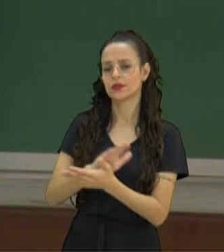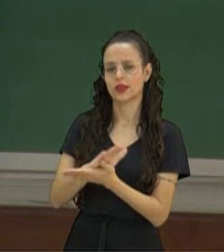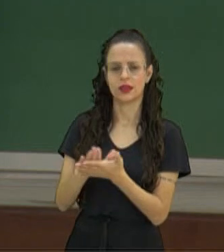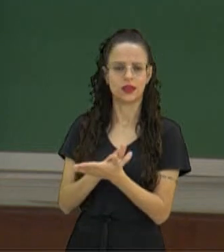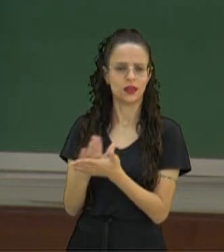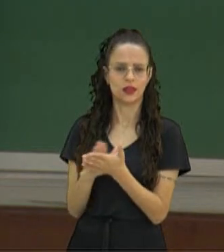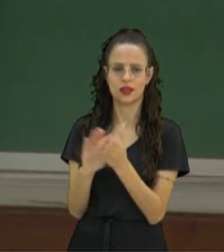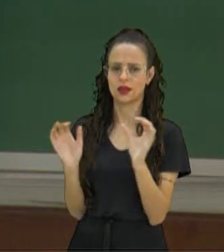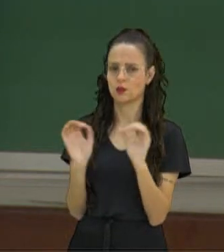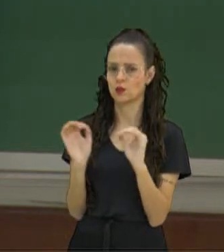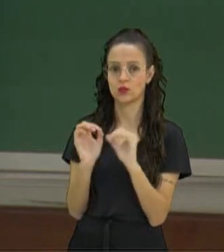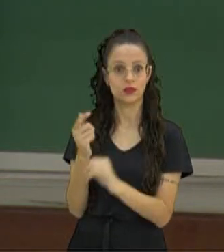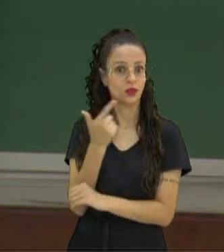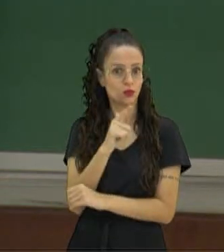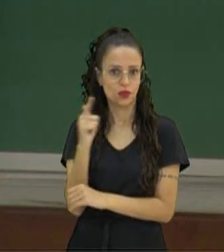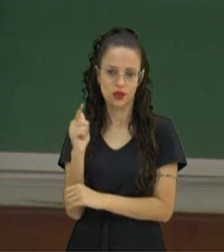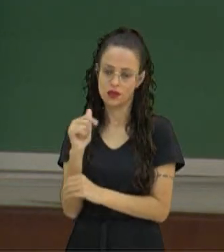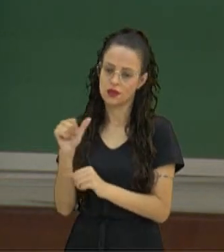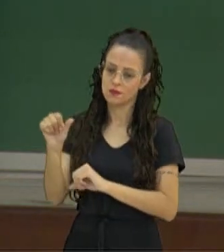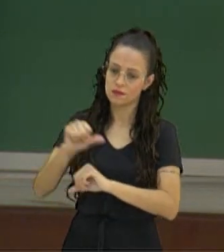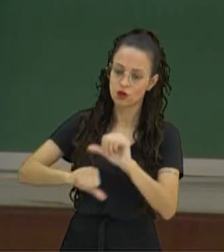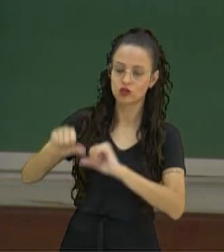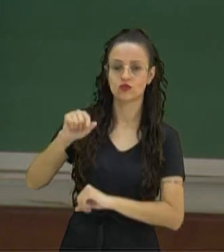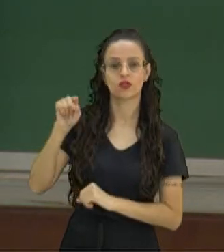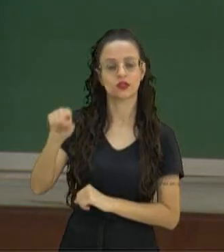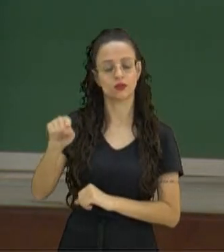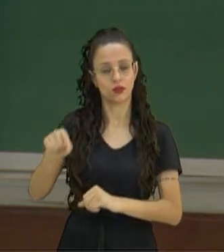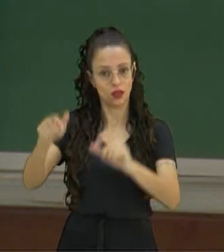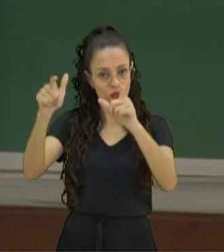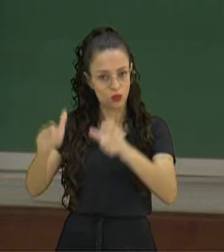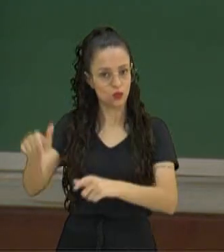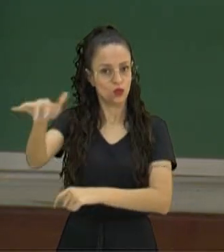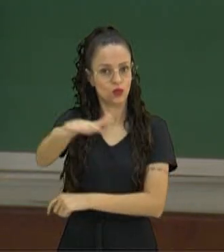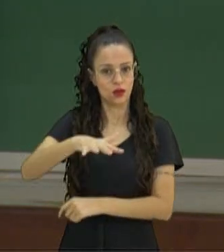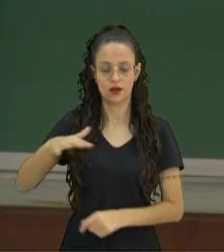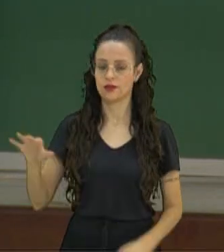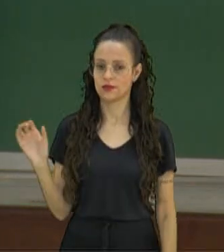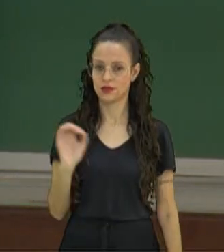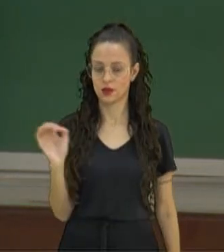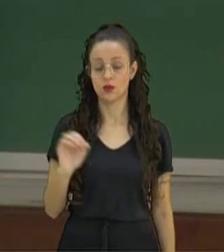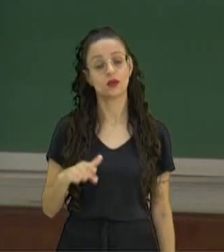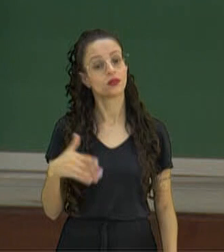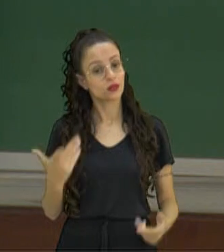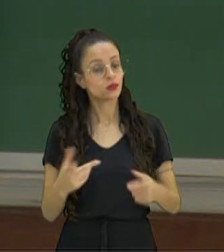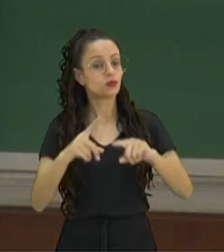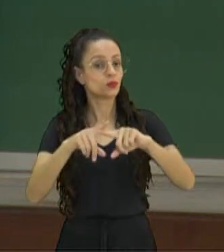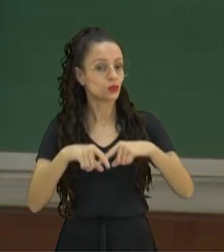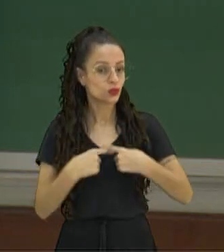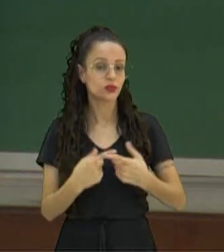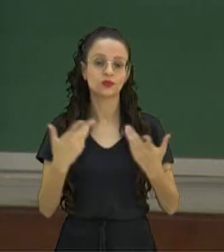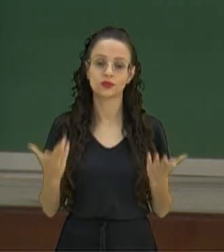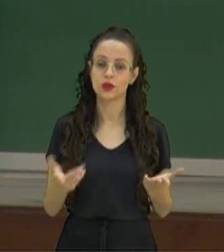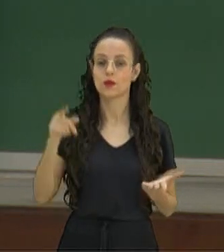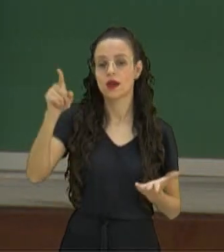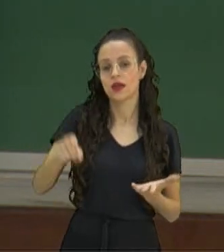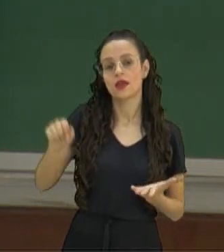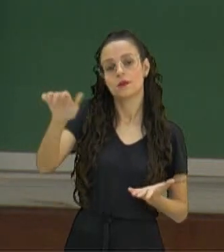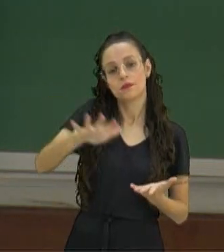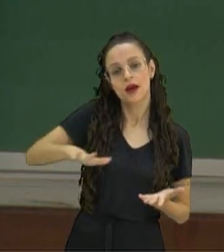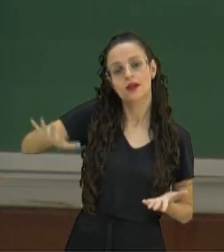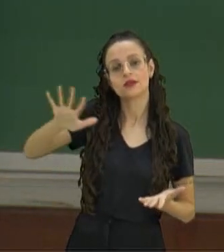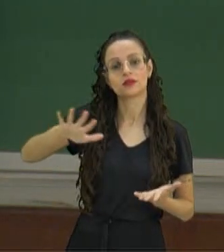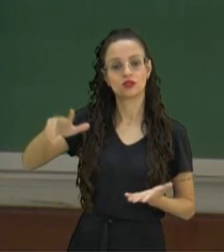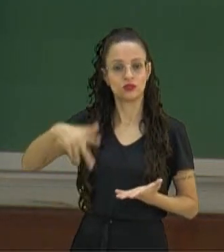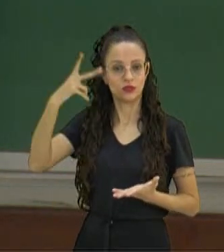modificação. Não há modificação naquela paisagem, naquele espaço geográfico. Portanto, eu digo que é uma paisagem